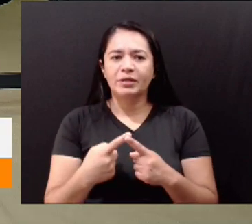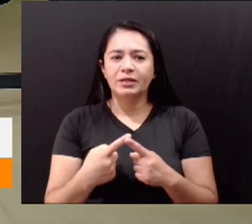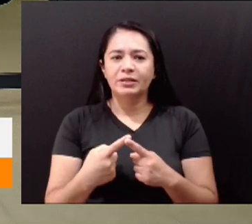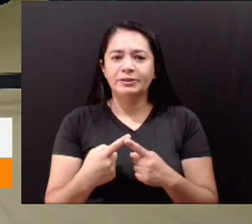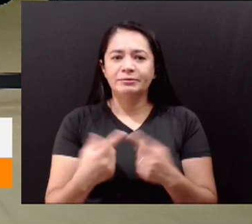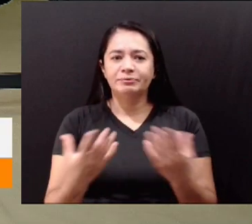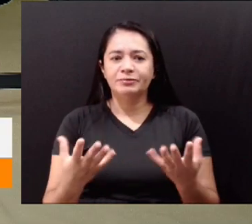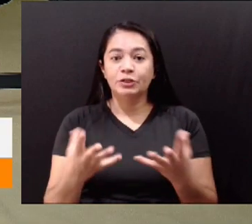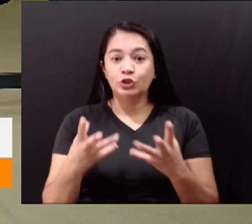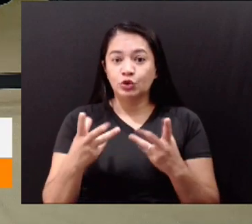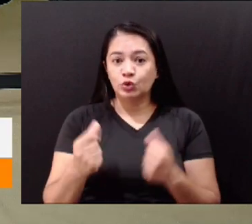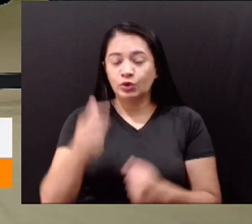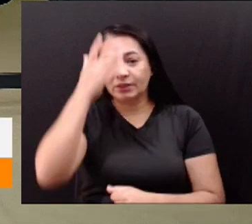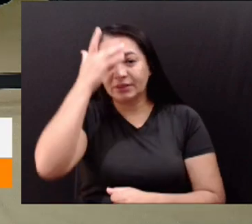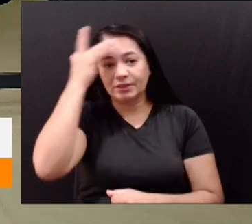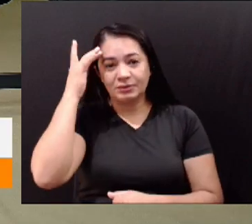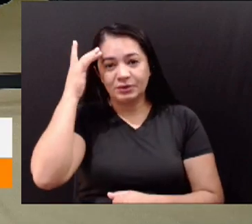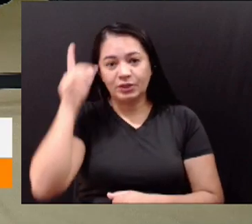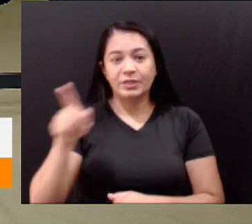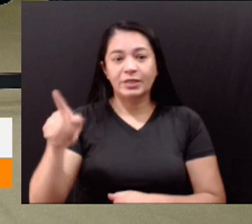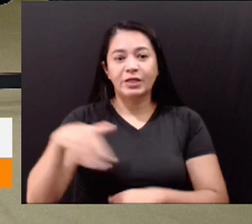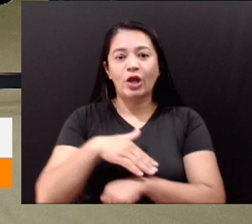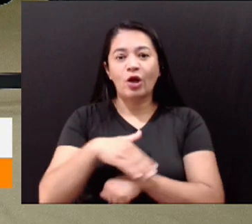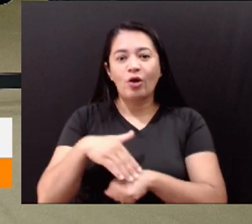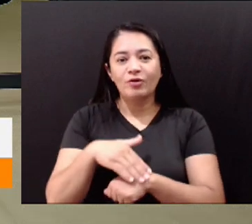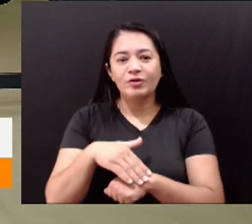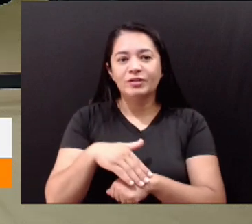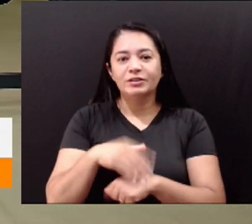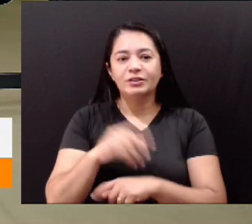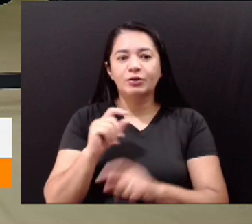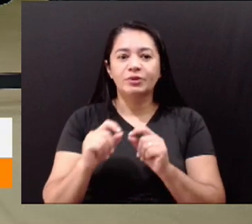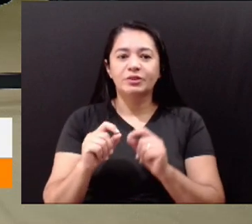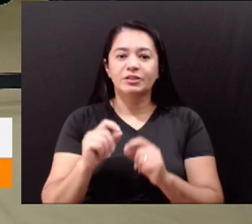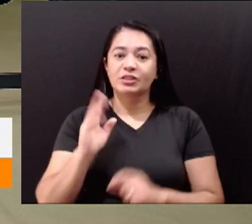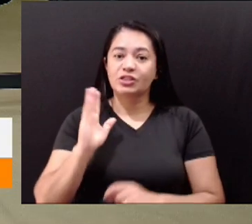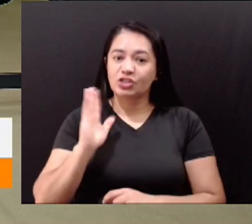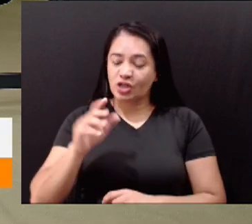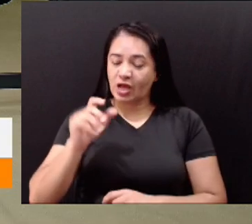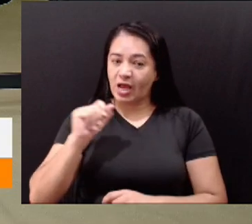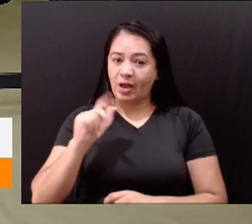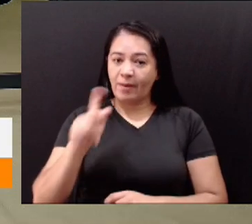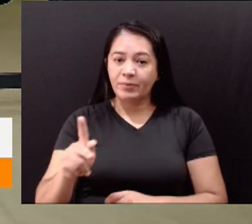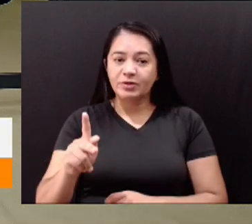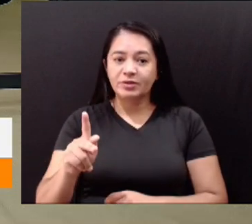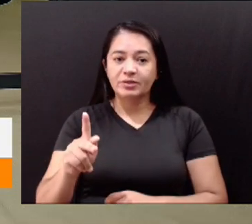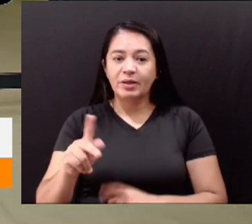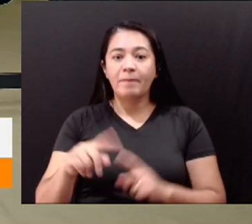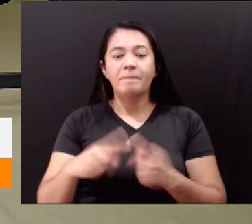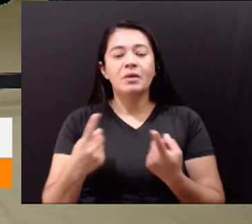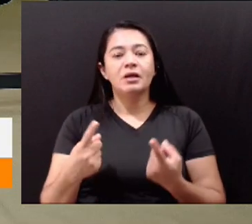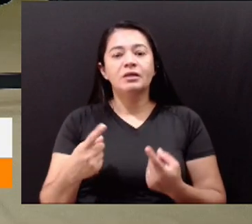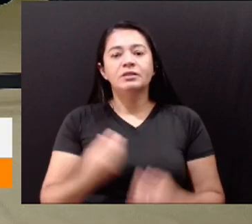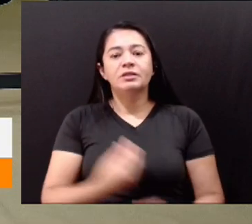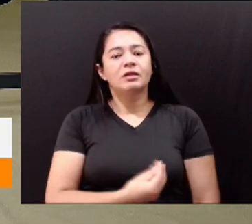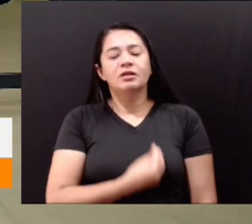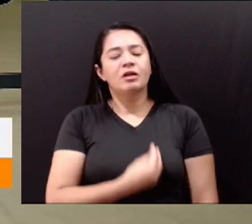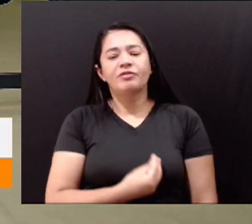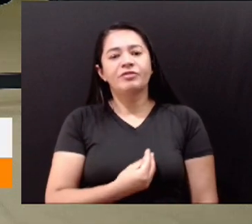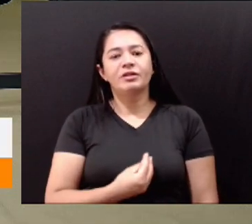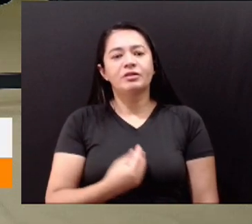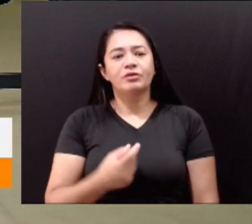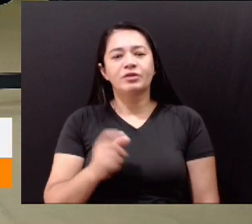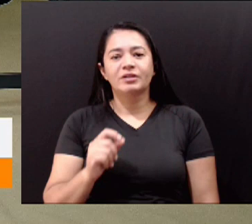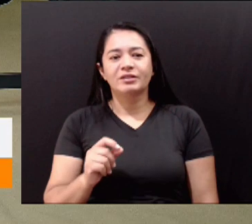pessoas que ele conversou são pessoas que são aposentadas e que estão levando a vida. E me chamou a atenção a dona Tereza,